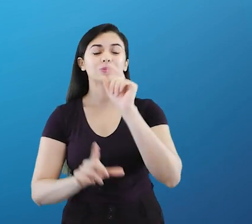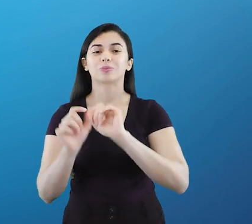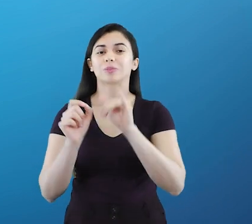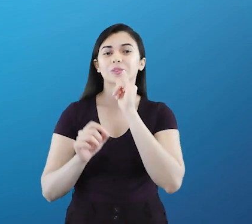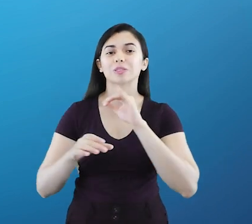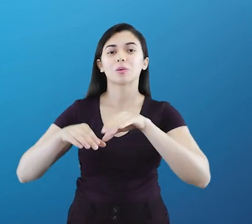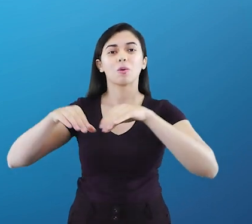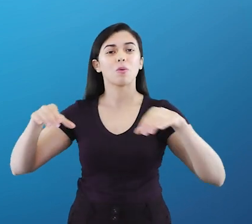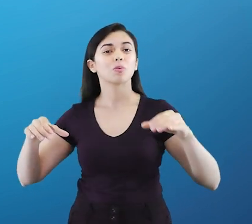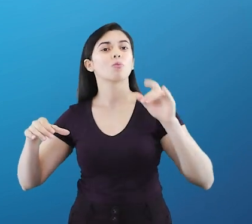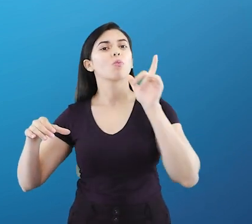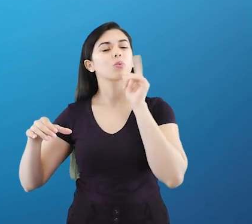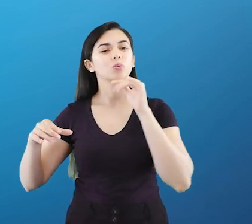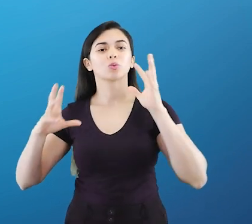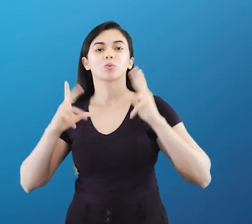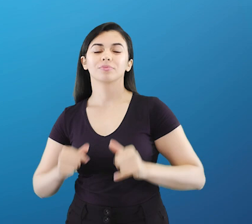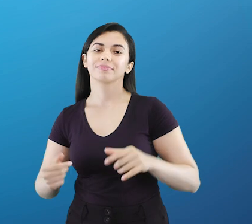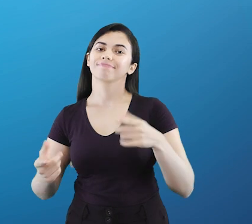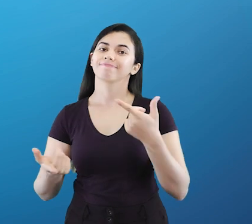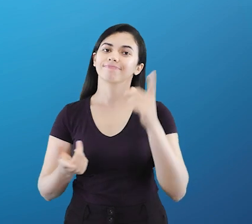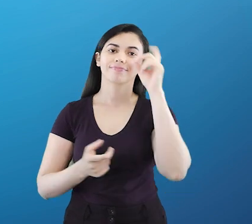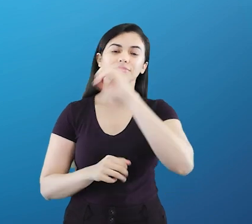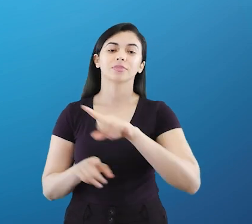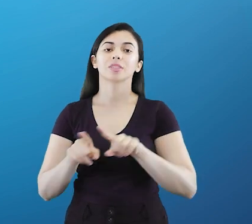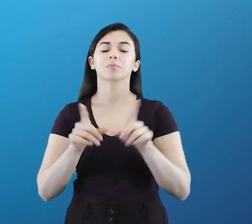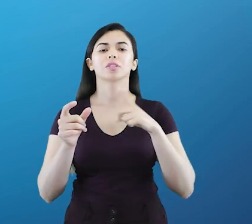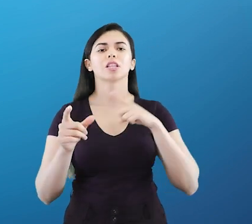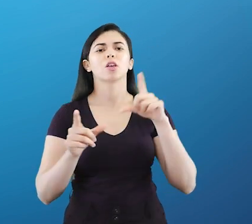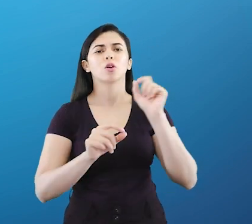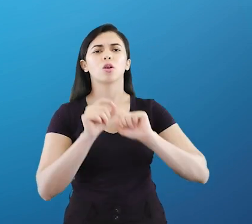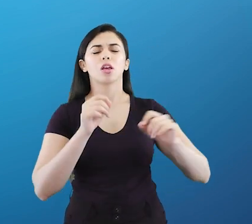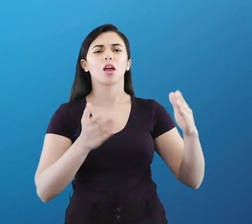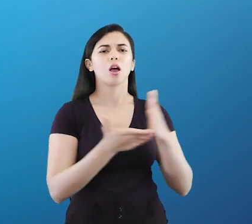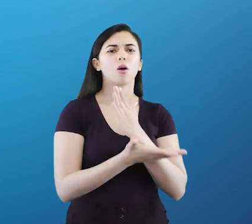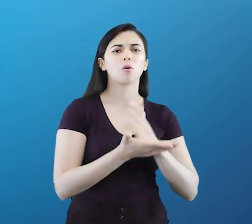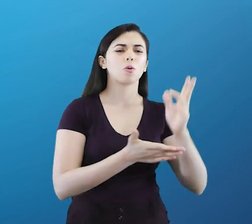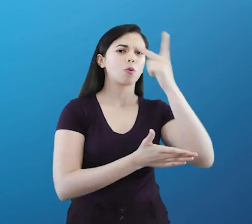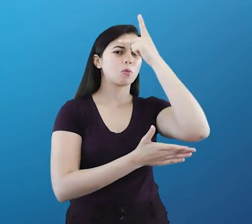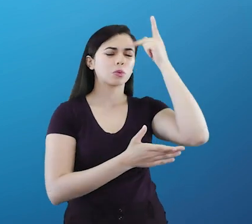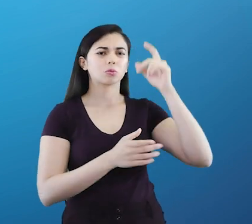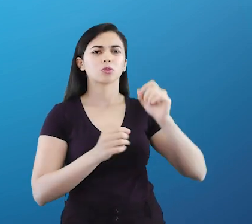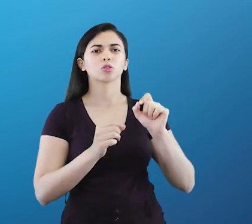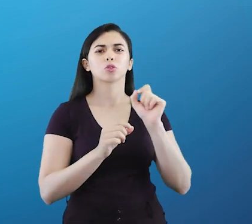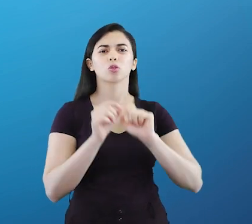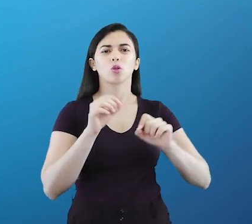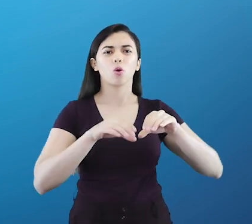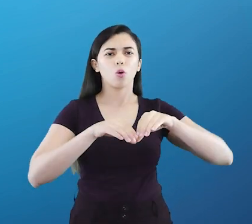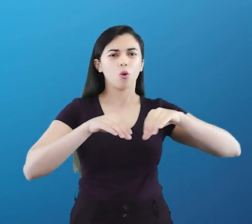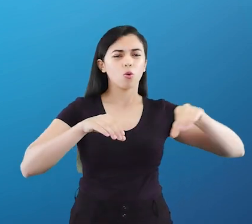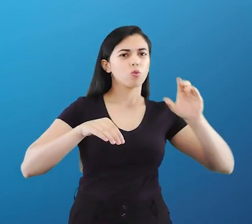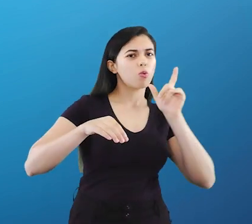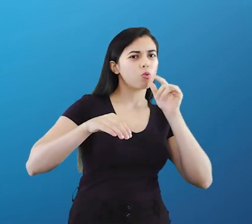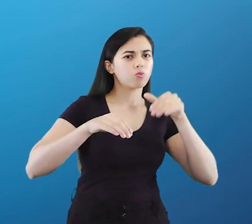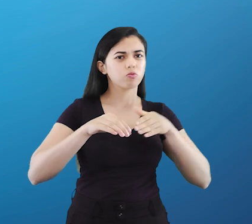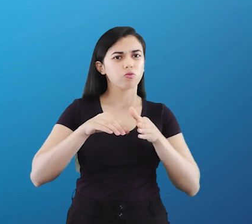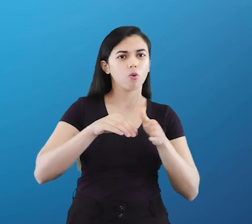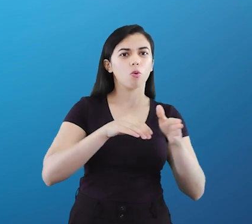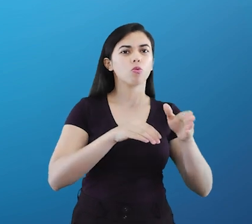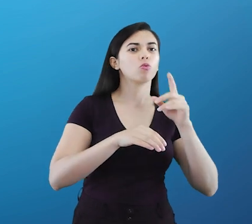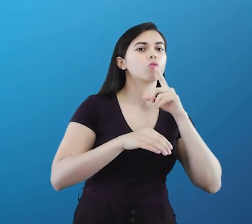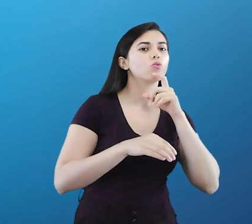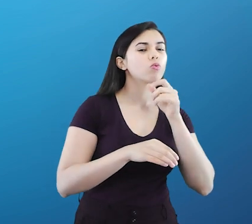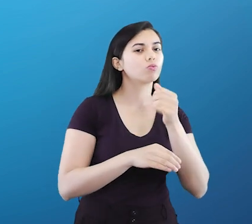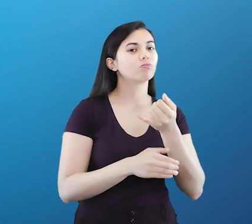esse tratamento, também tem essas ligações clandestinas, pessoas que desviam água através do encanamento para seu